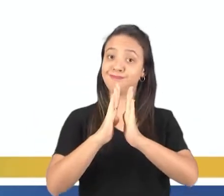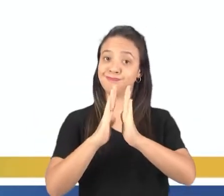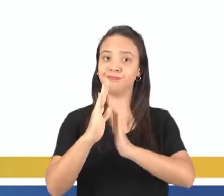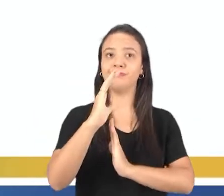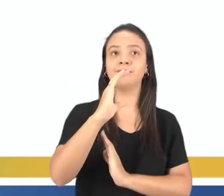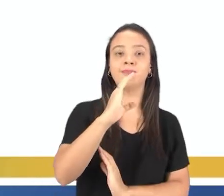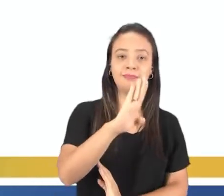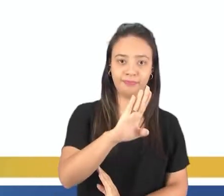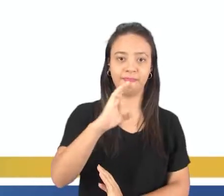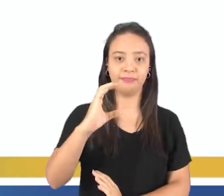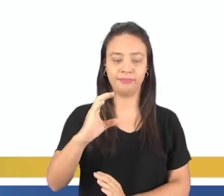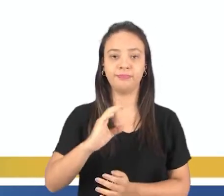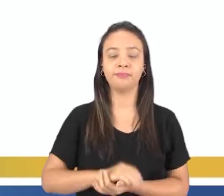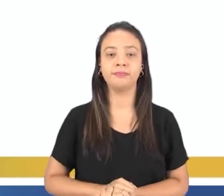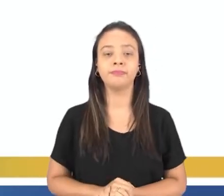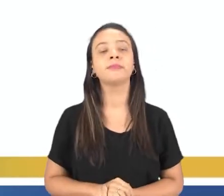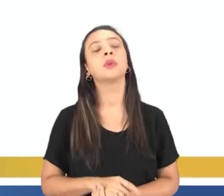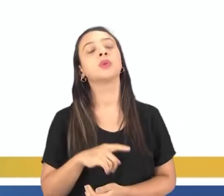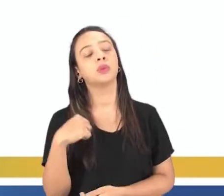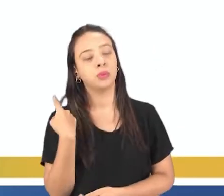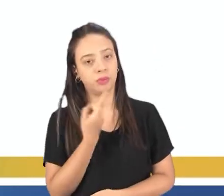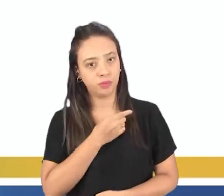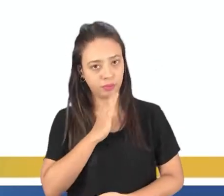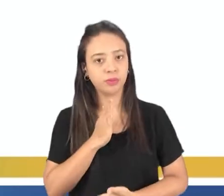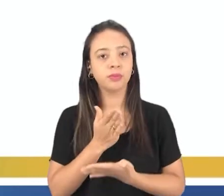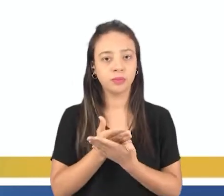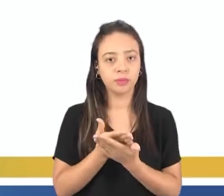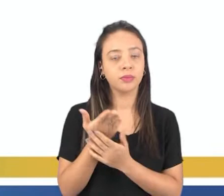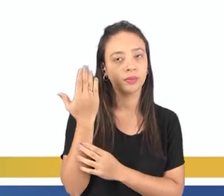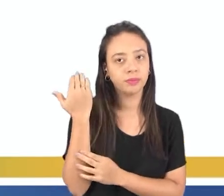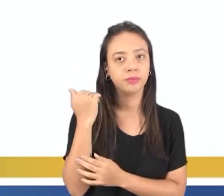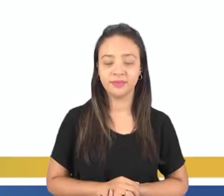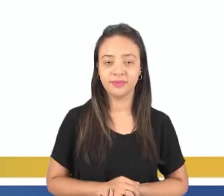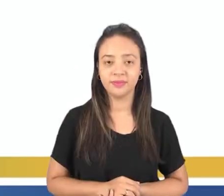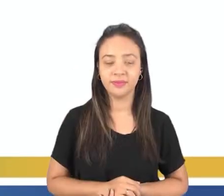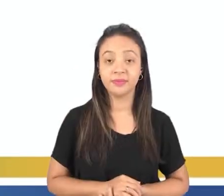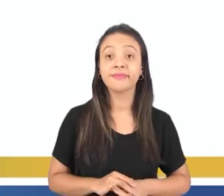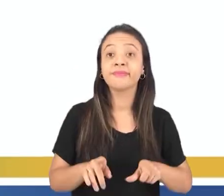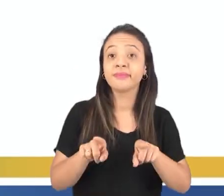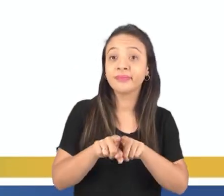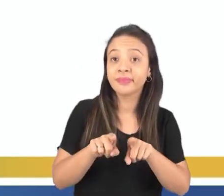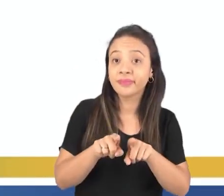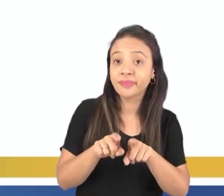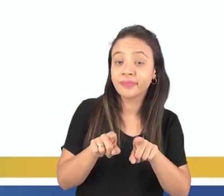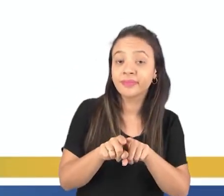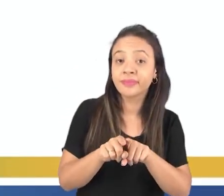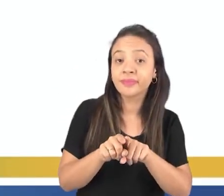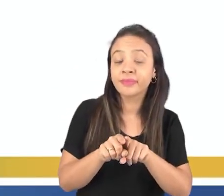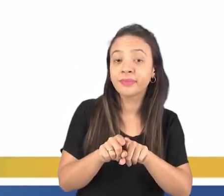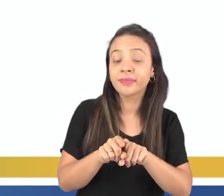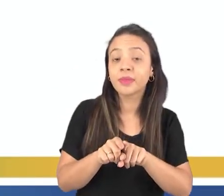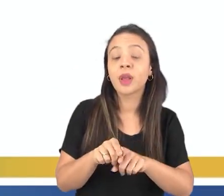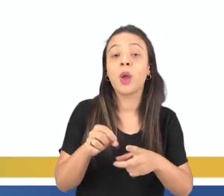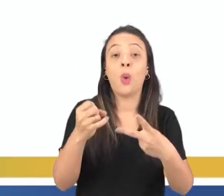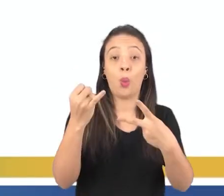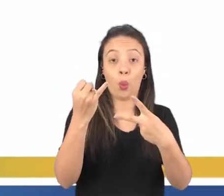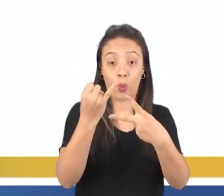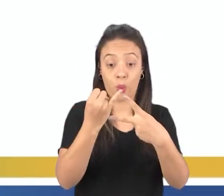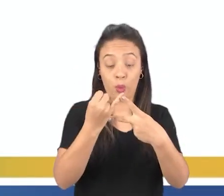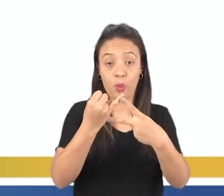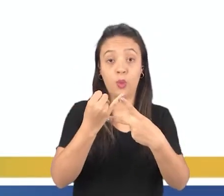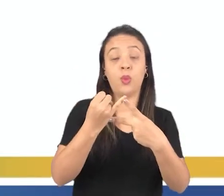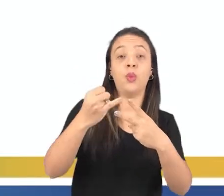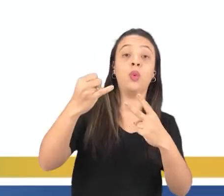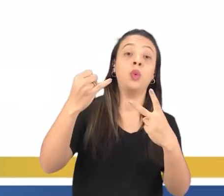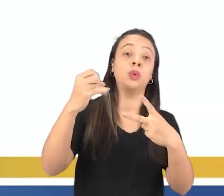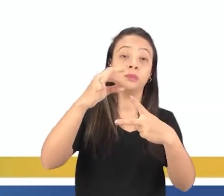BC, certo? Então, isso a gente falou lá na última aula. Muito bem. E também, pessoal, os quadriláteros são classificados